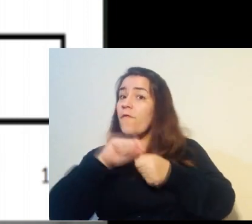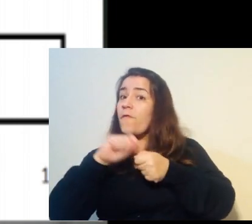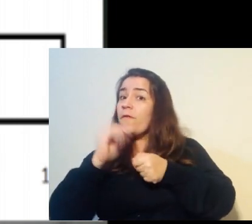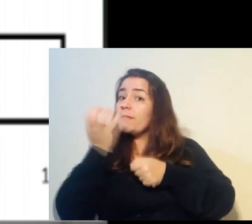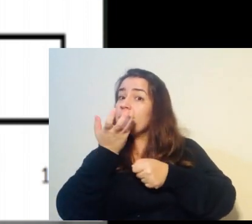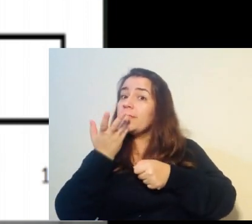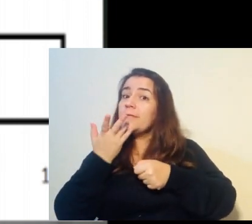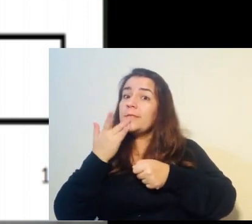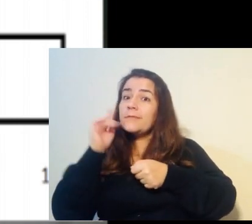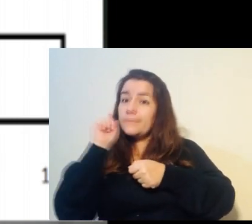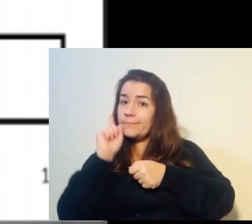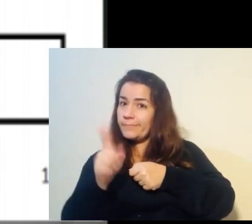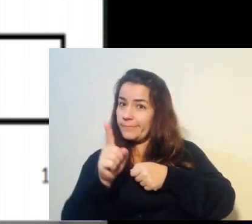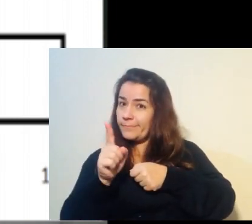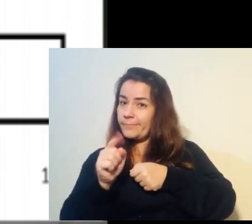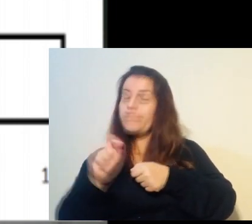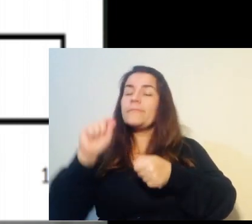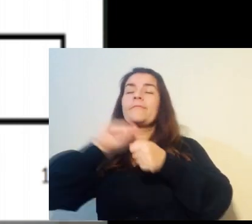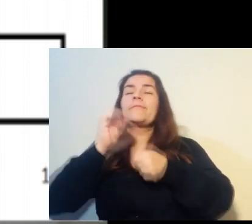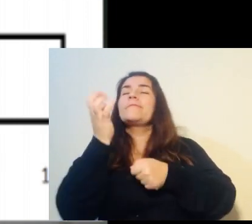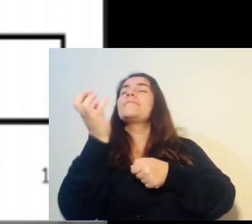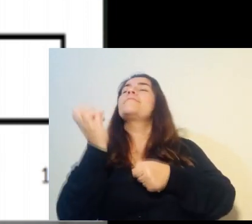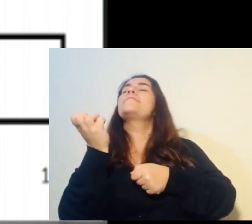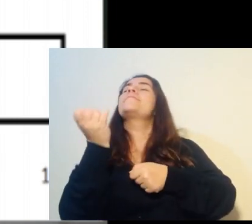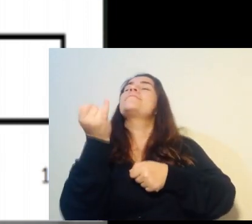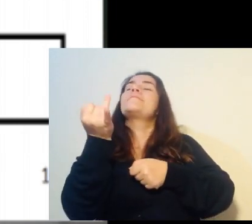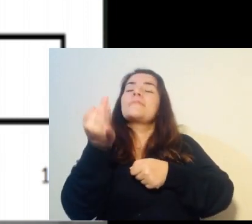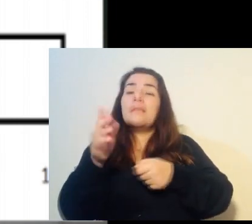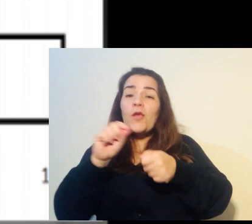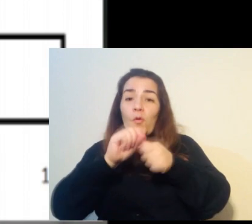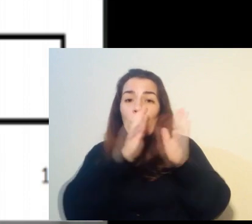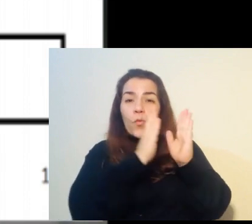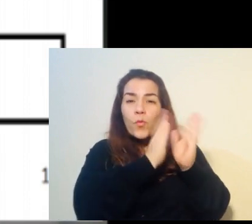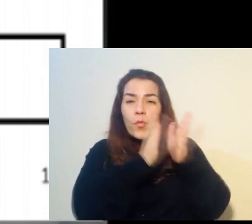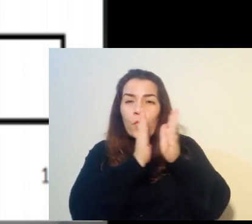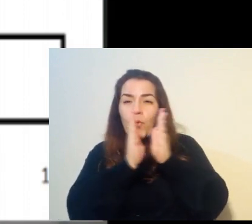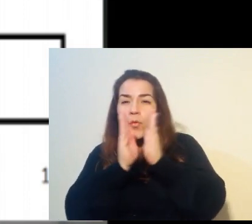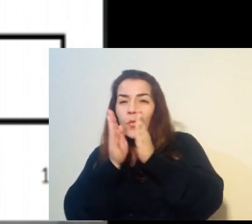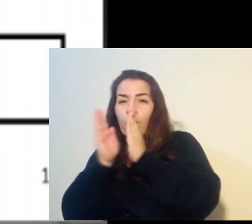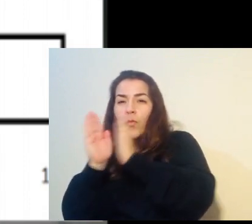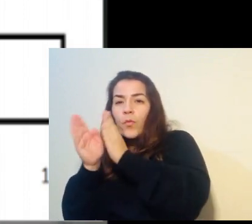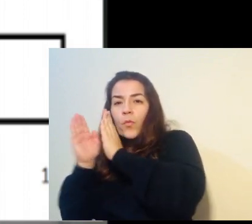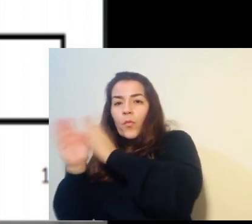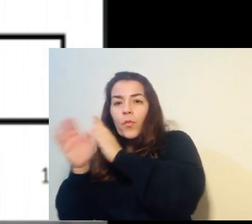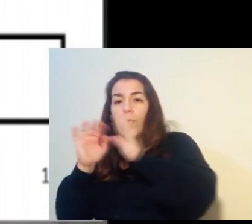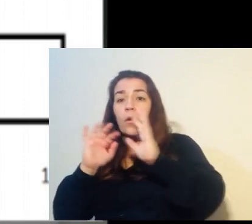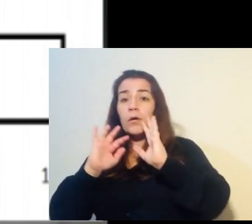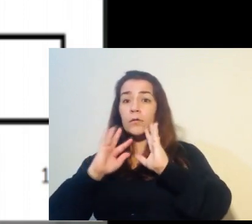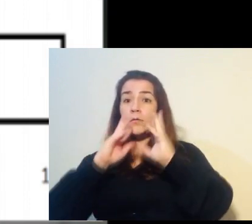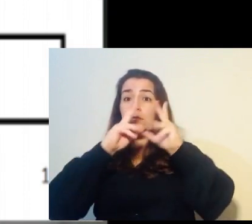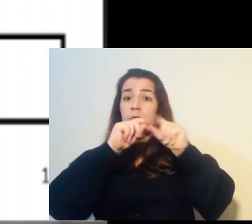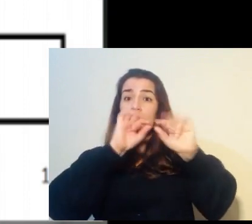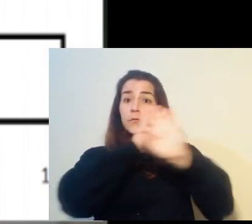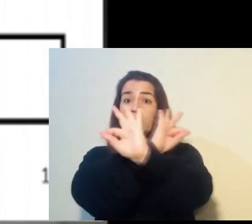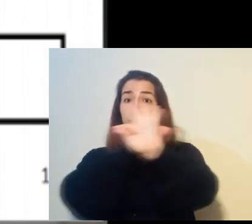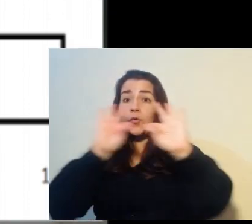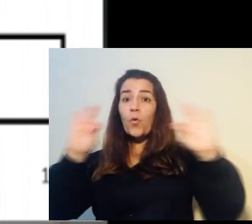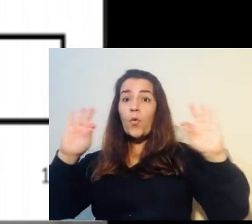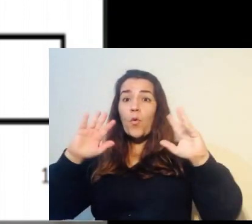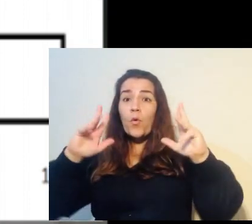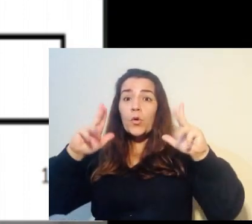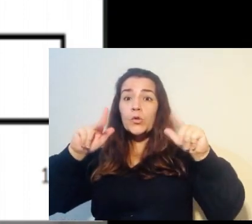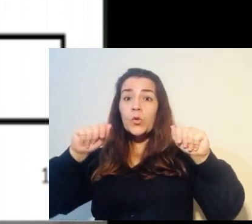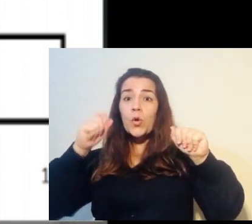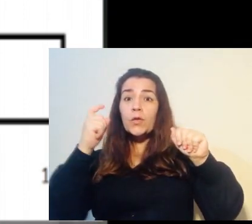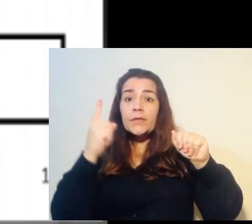fazer matemática. Então a gente vai ter que calcular essas porcentagens em cima do valor de